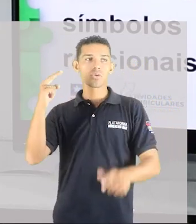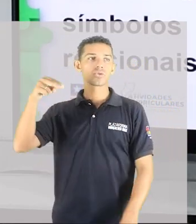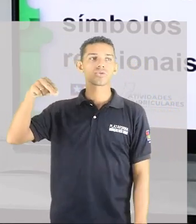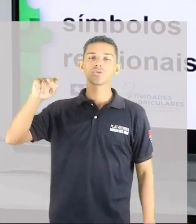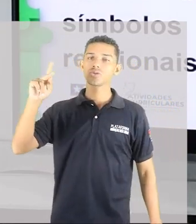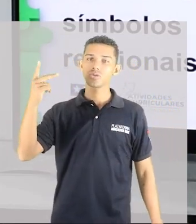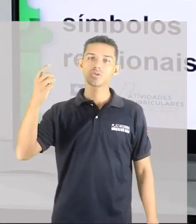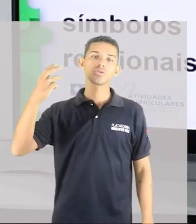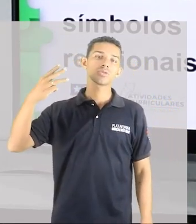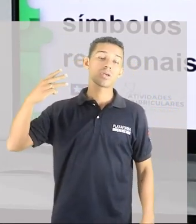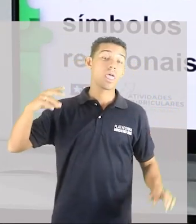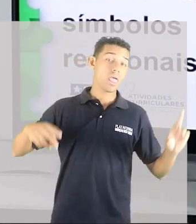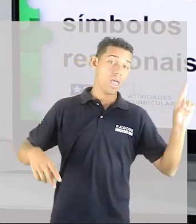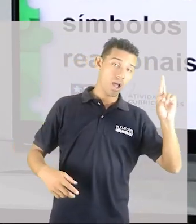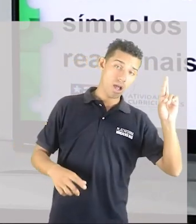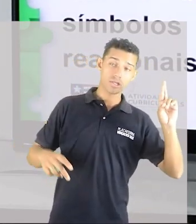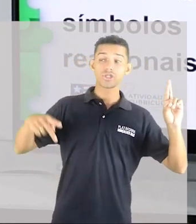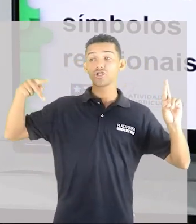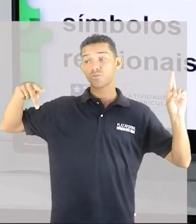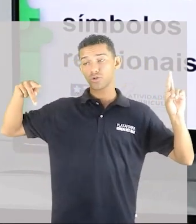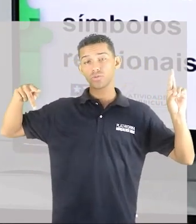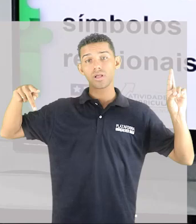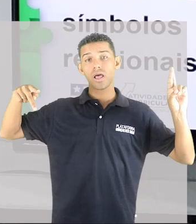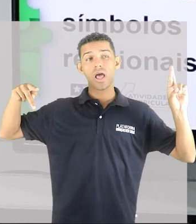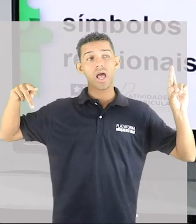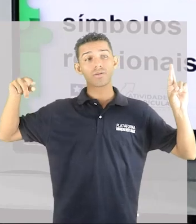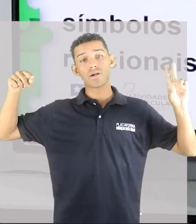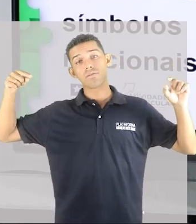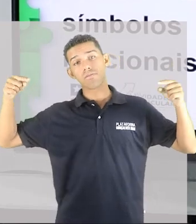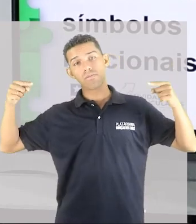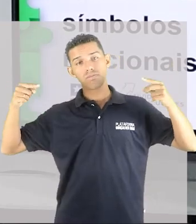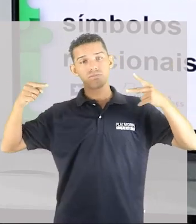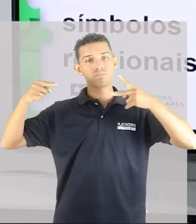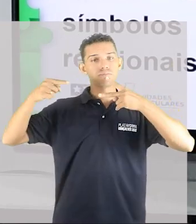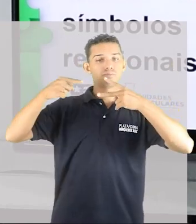e este é o produto. Quando eu faço isso aqui, ó,